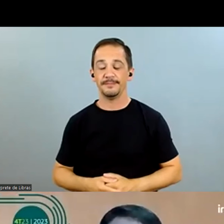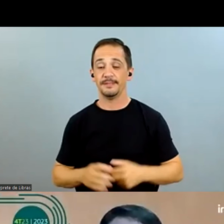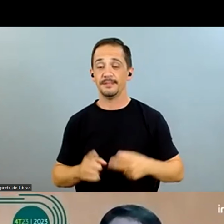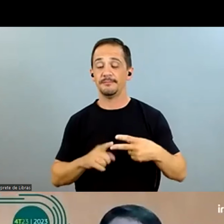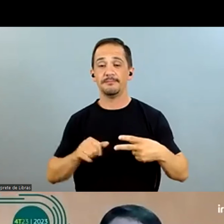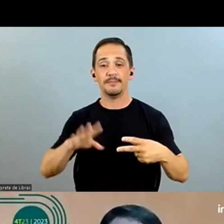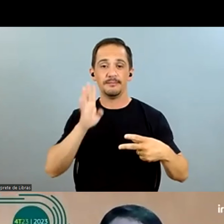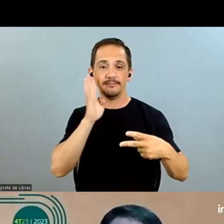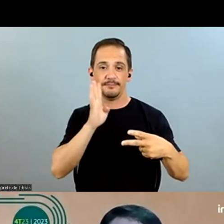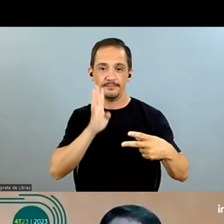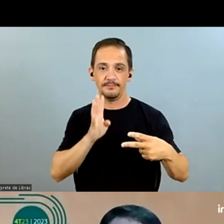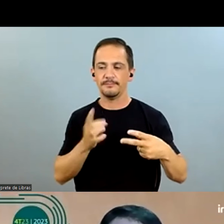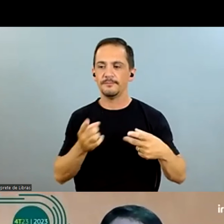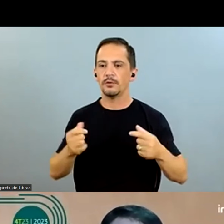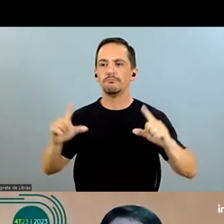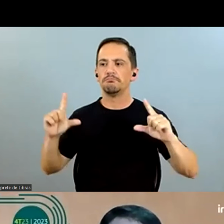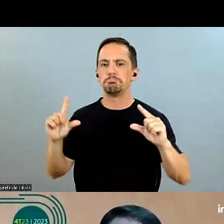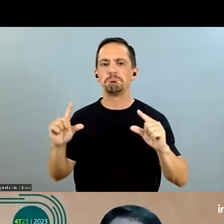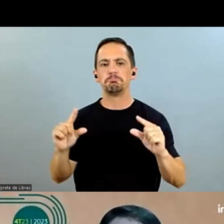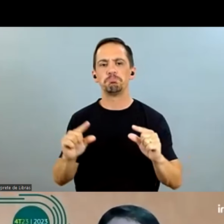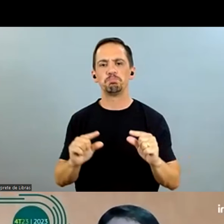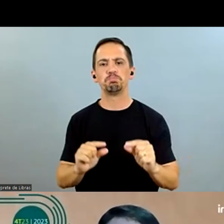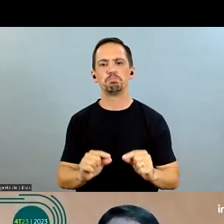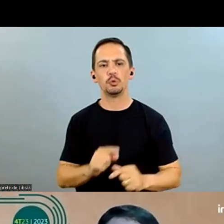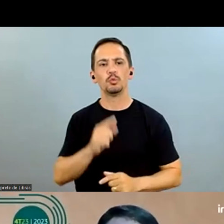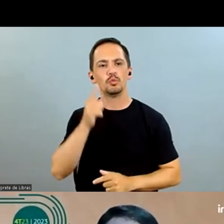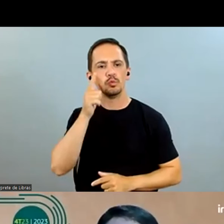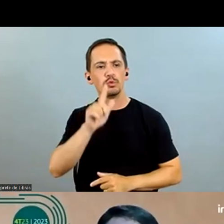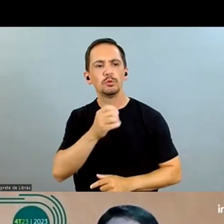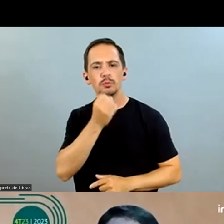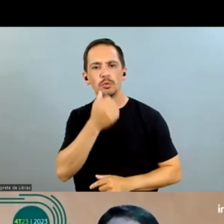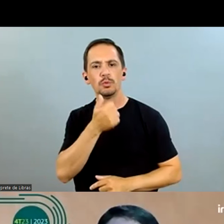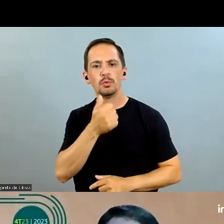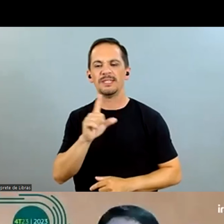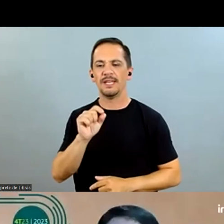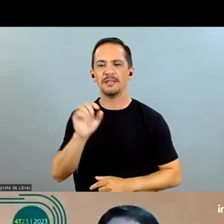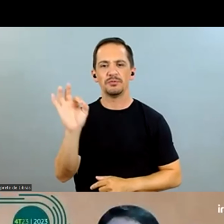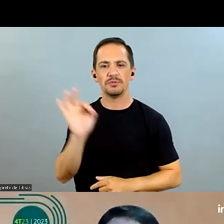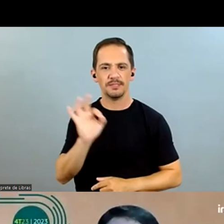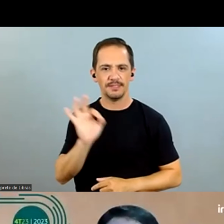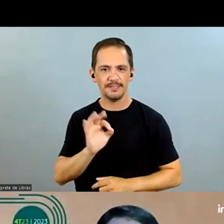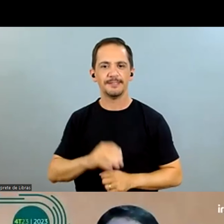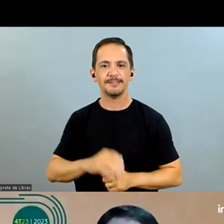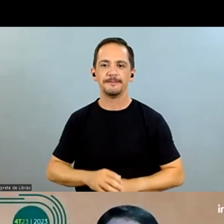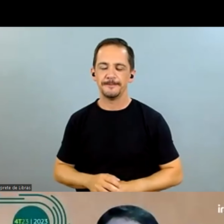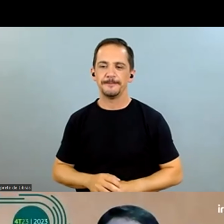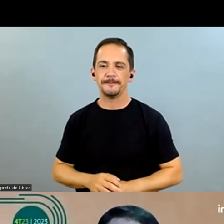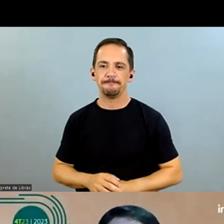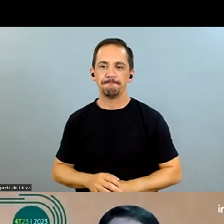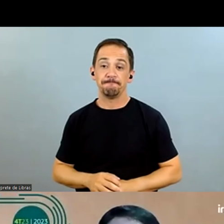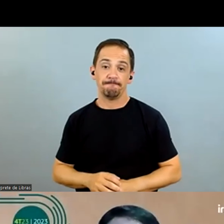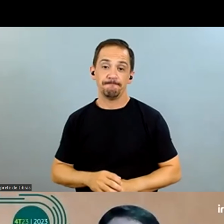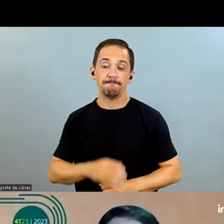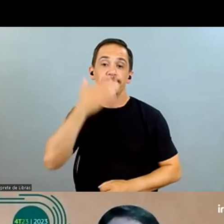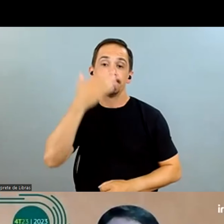custo caindo de maneira relevante aí no quarto triis é numa quase que 10% mais de 10% ano contra ano isso claramente já com algumas